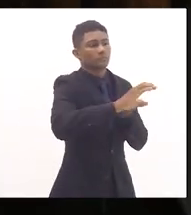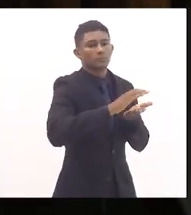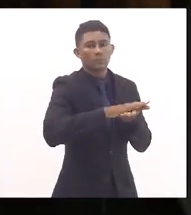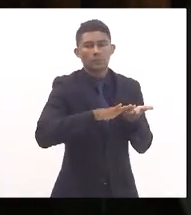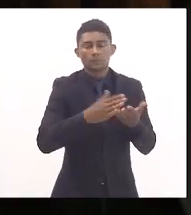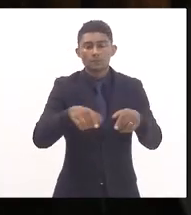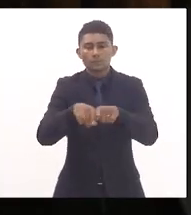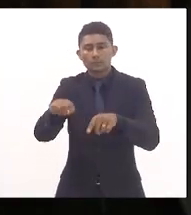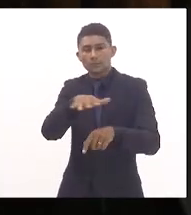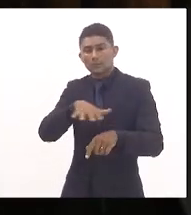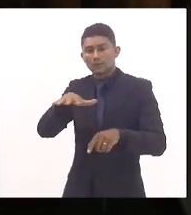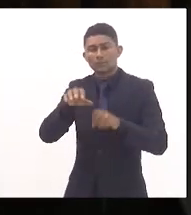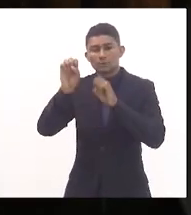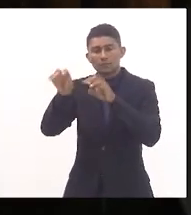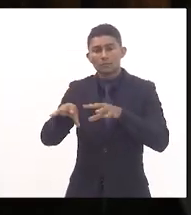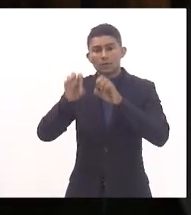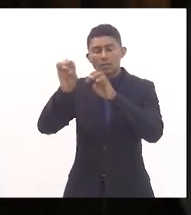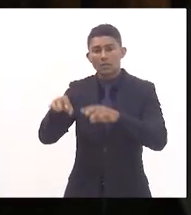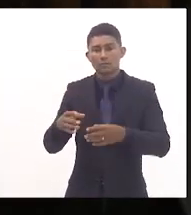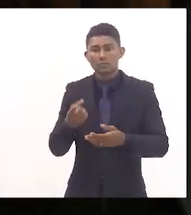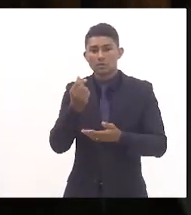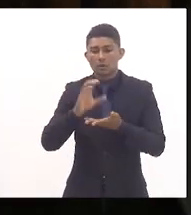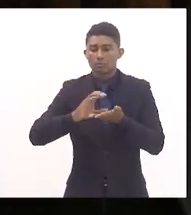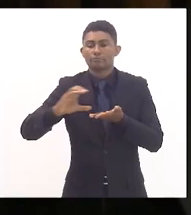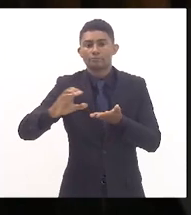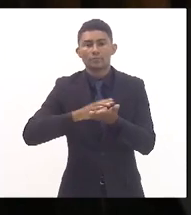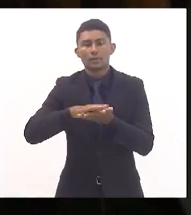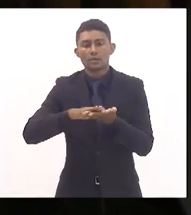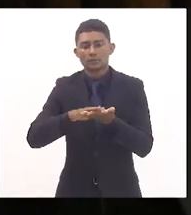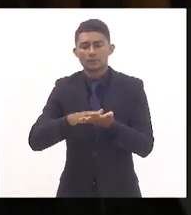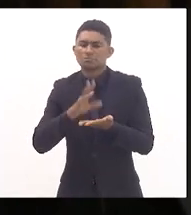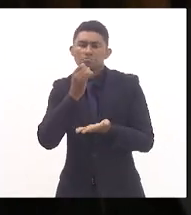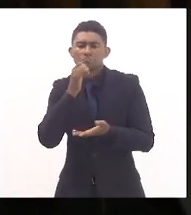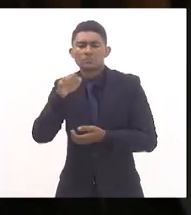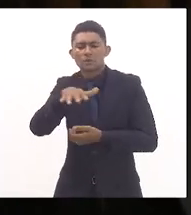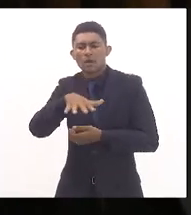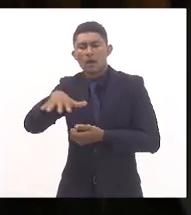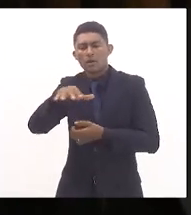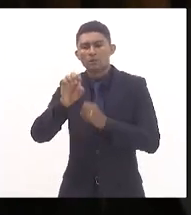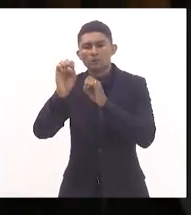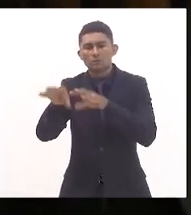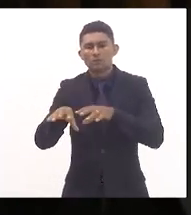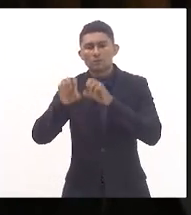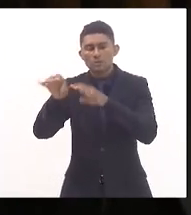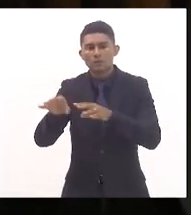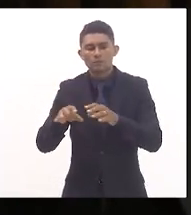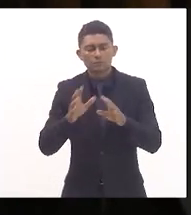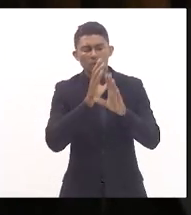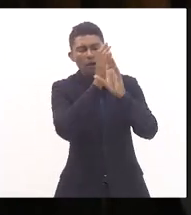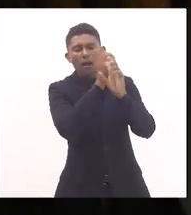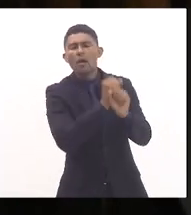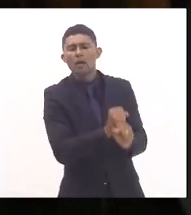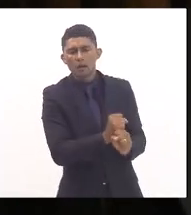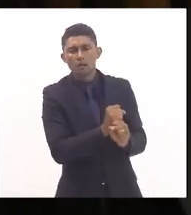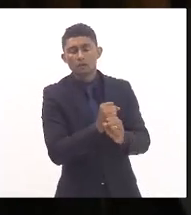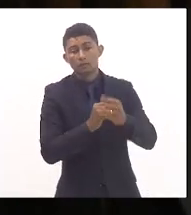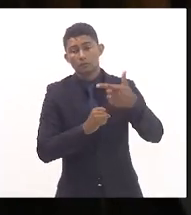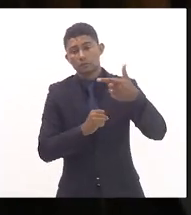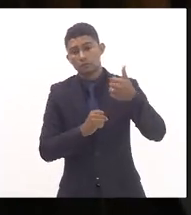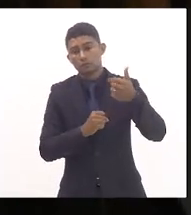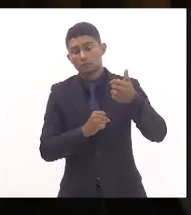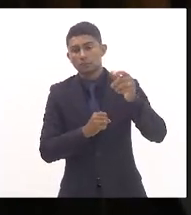educação só sabe que se calcula os gastos na educação como doze por cento